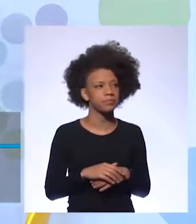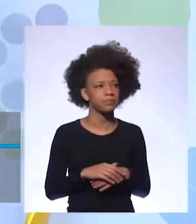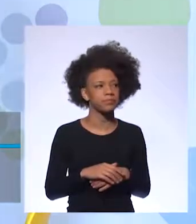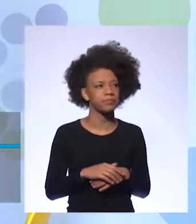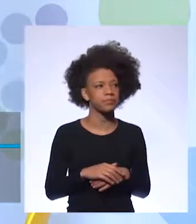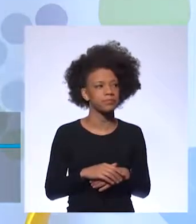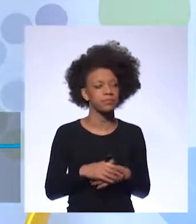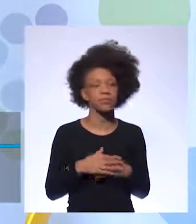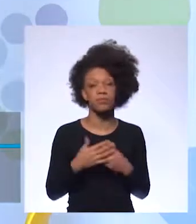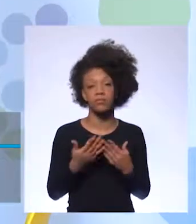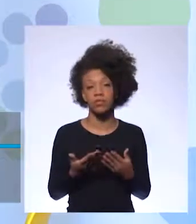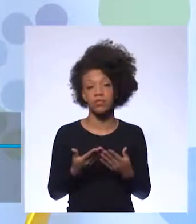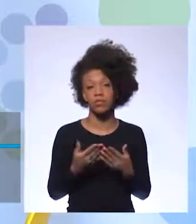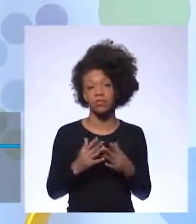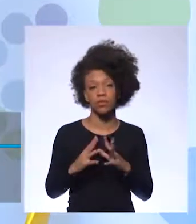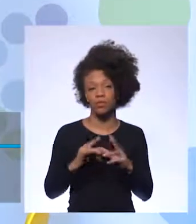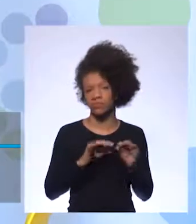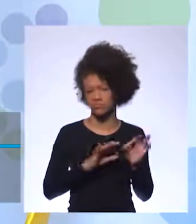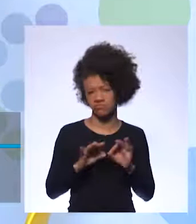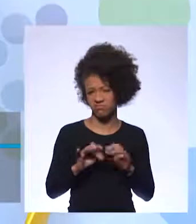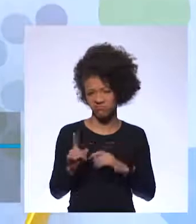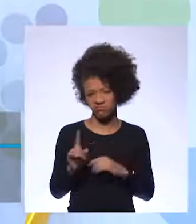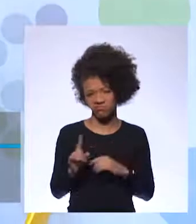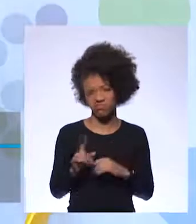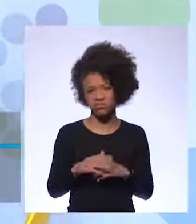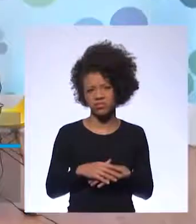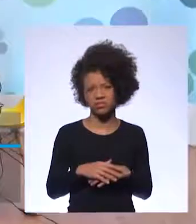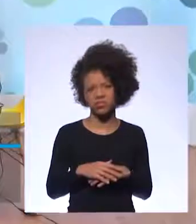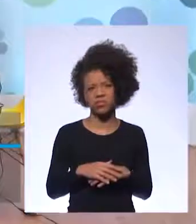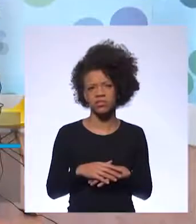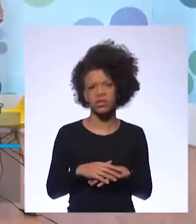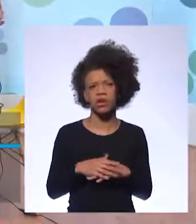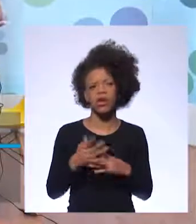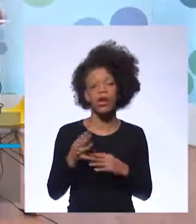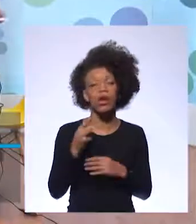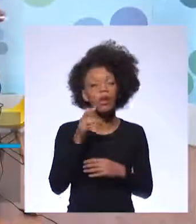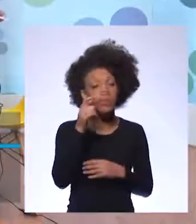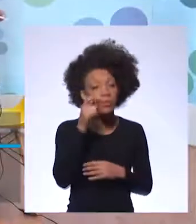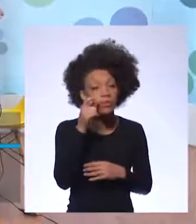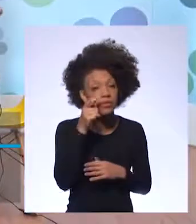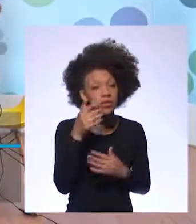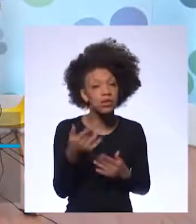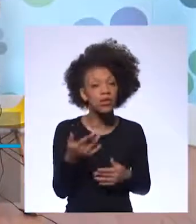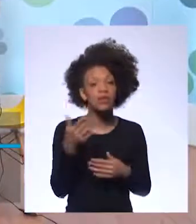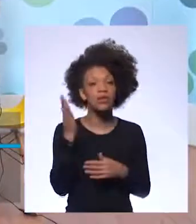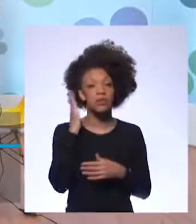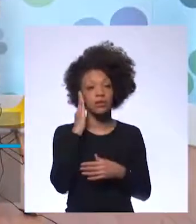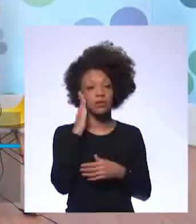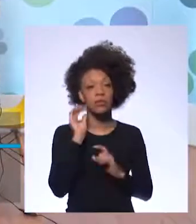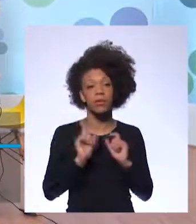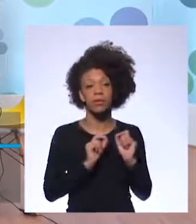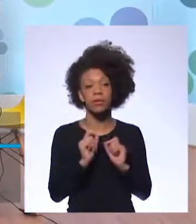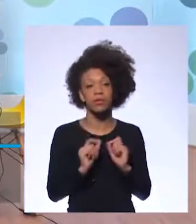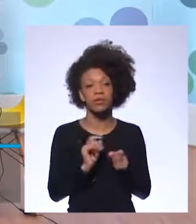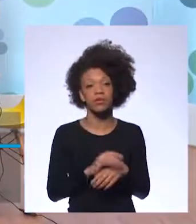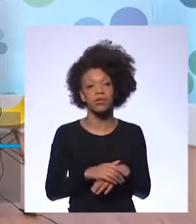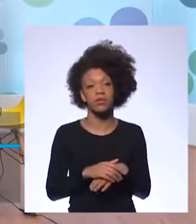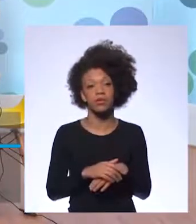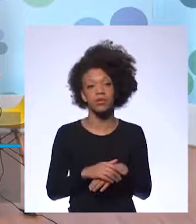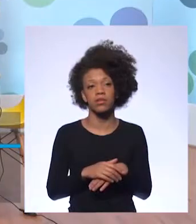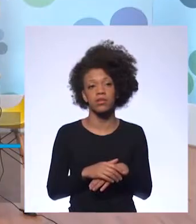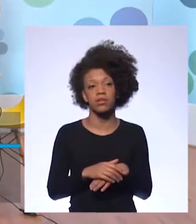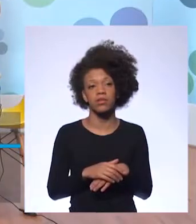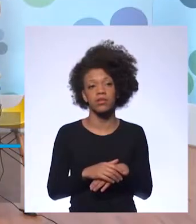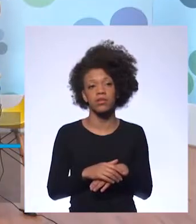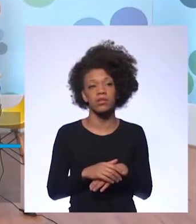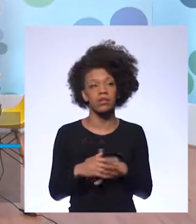eu vou morar tudo para o que é mas você quer que mude mais algum pedacinho é interessante aqui pro é que eles saibam que essa